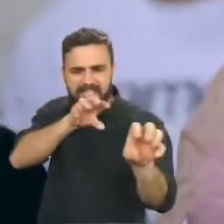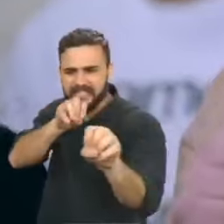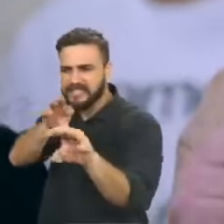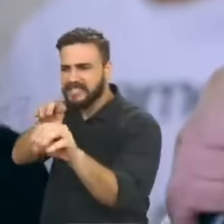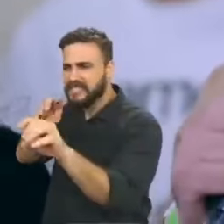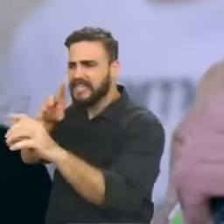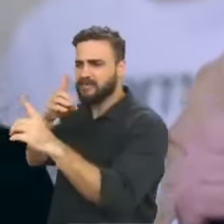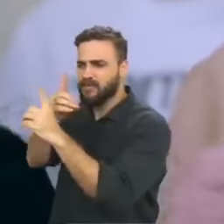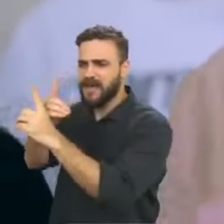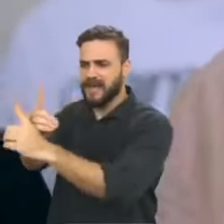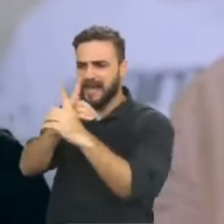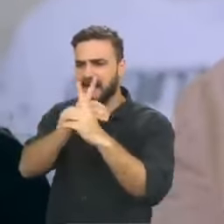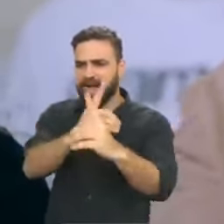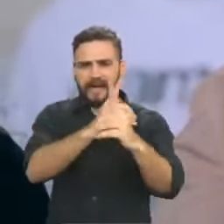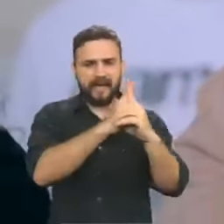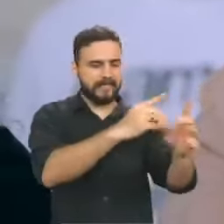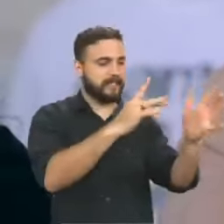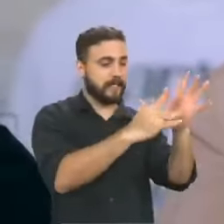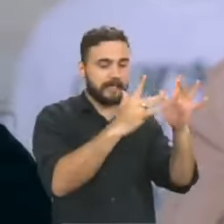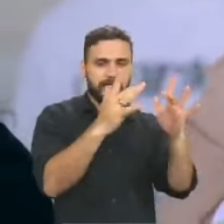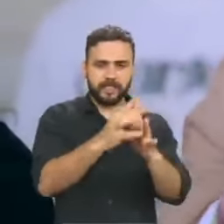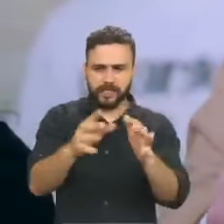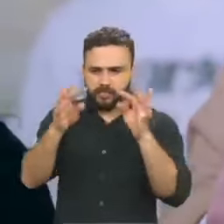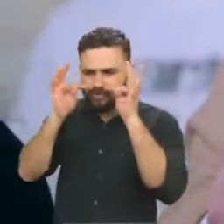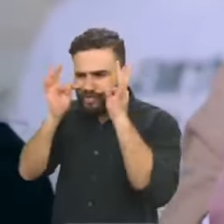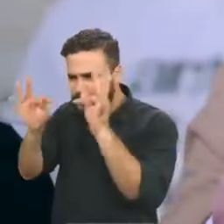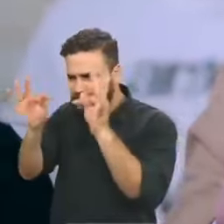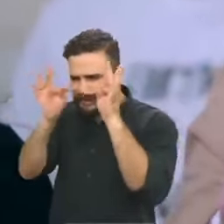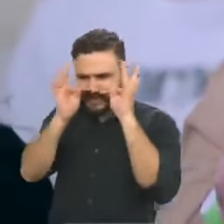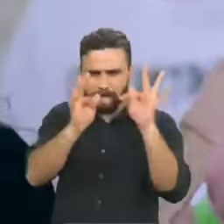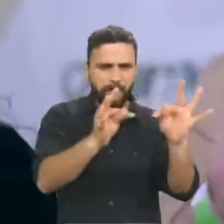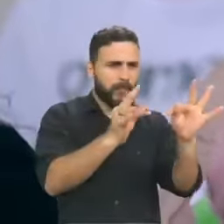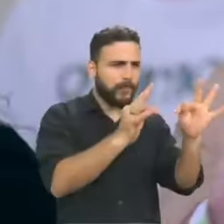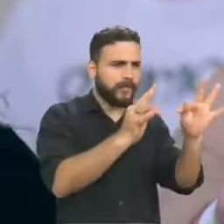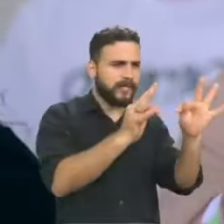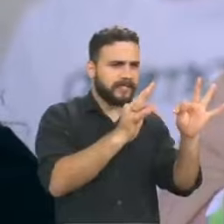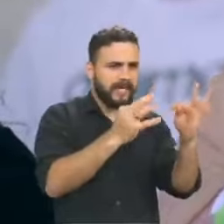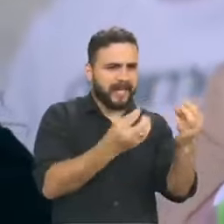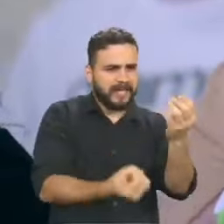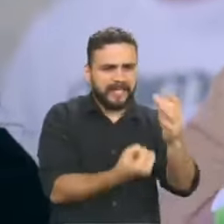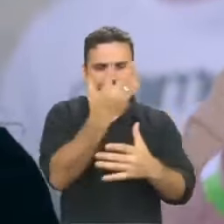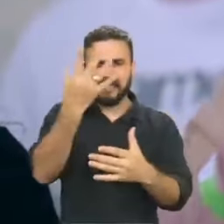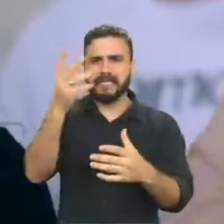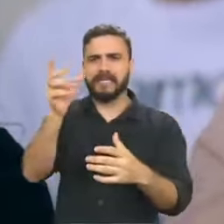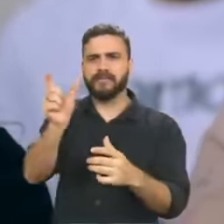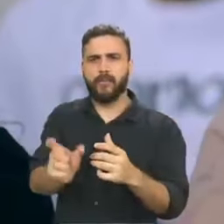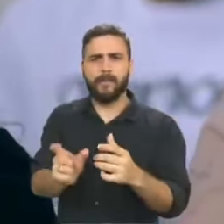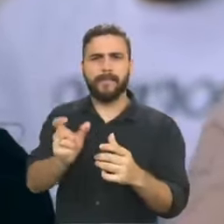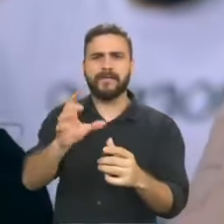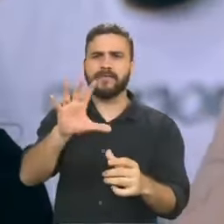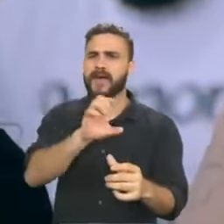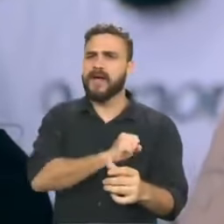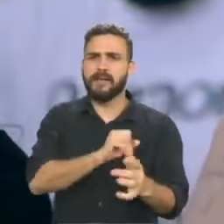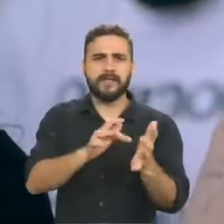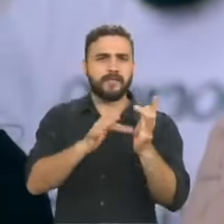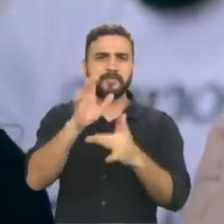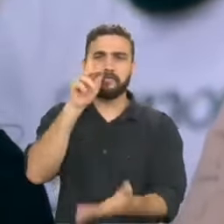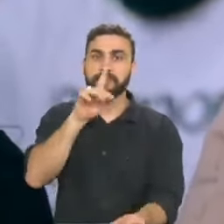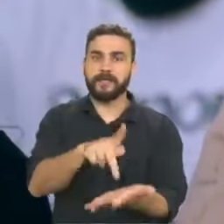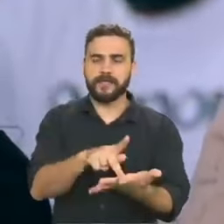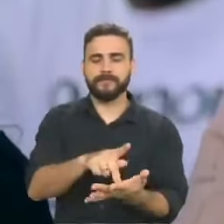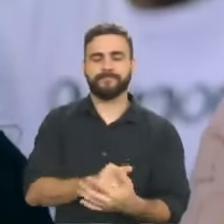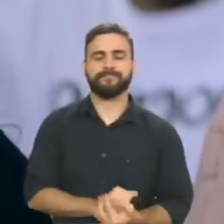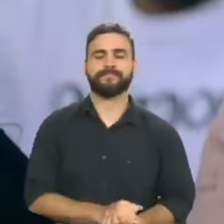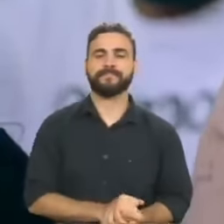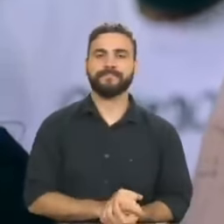Então, sejam minhas testemunhas em Atos, né, a questão querigmática. Agora, o amor ao próximo, como o pastor Paulo